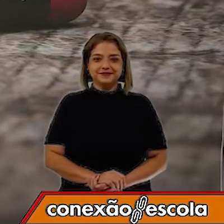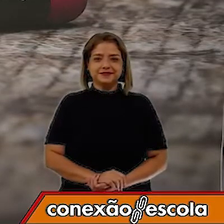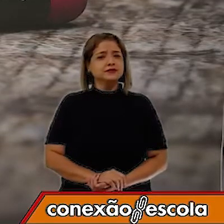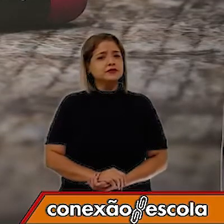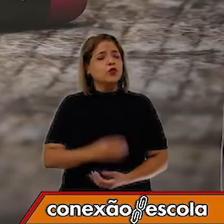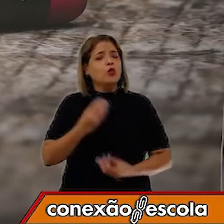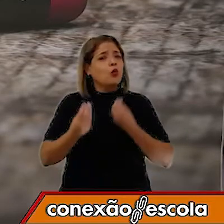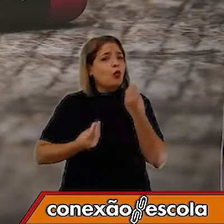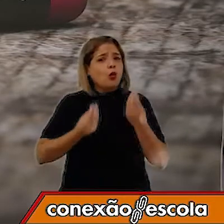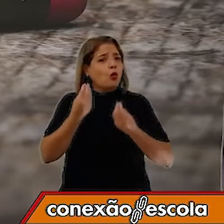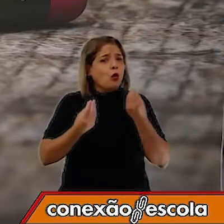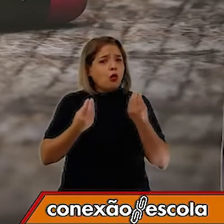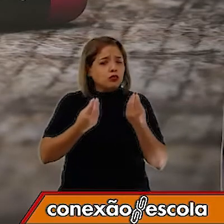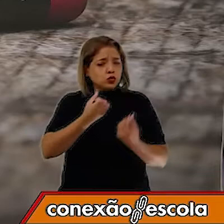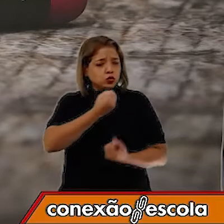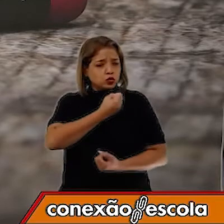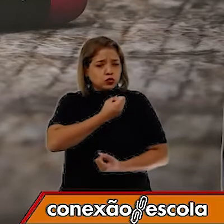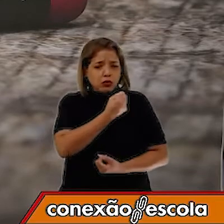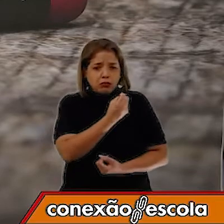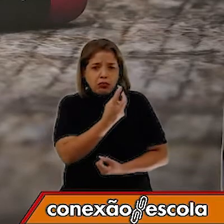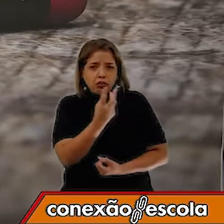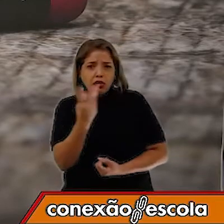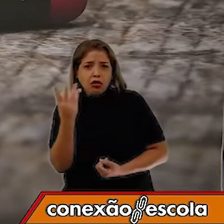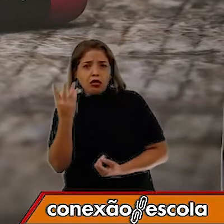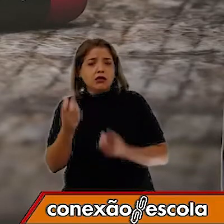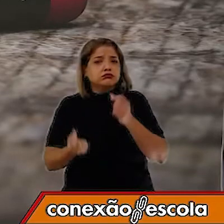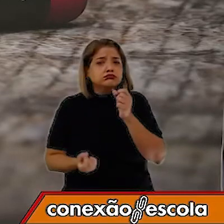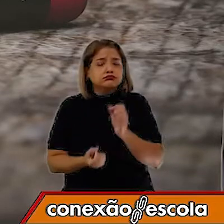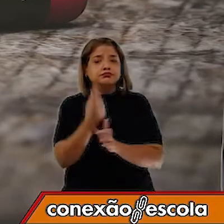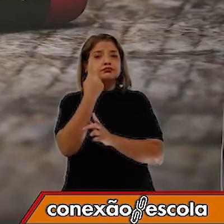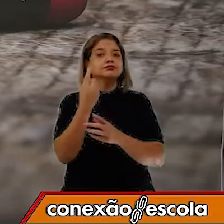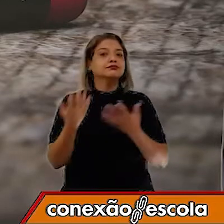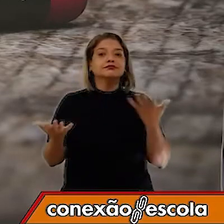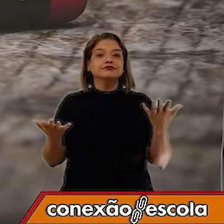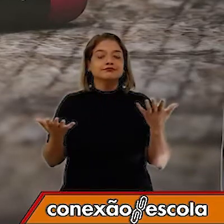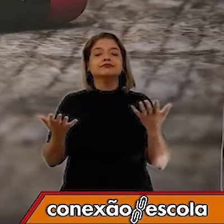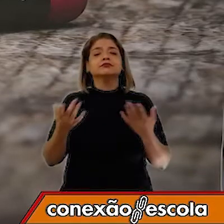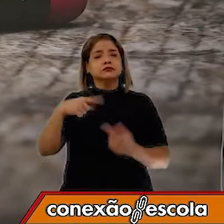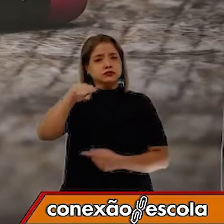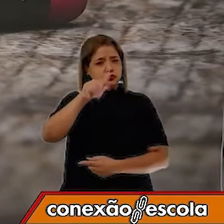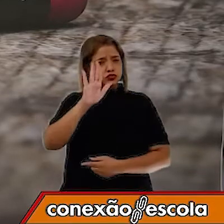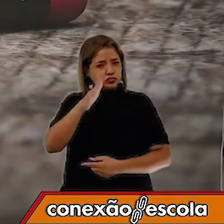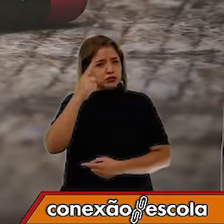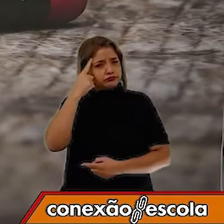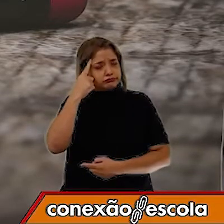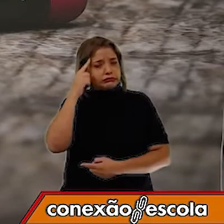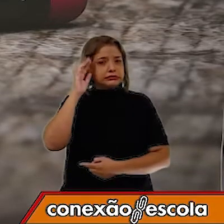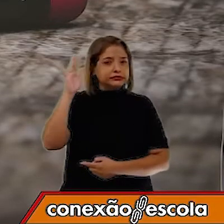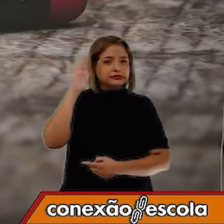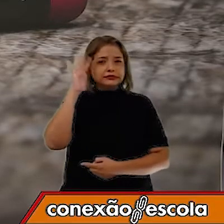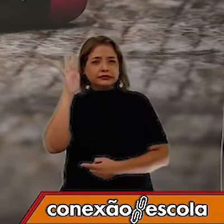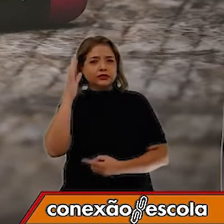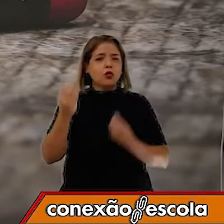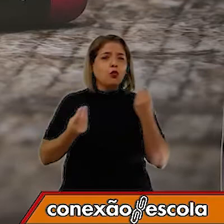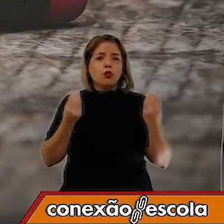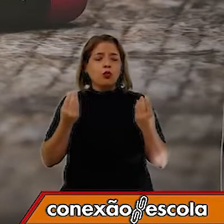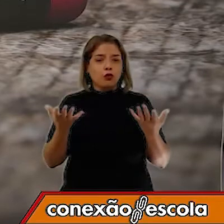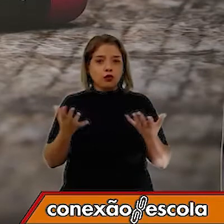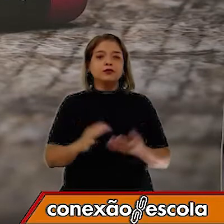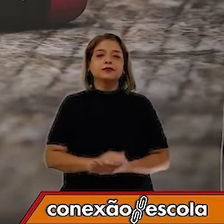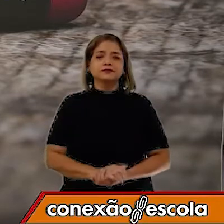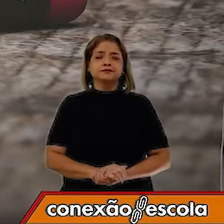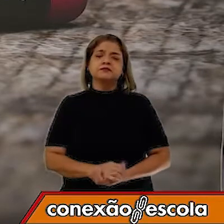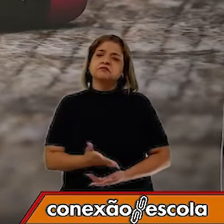Como surgiram os números? Vocês já pararam para pensar sobre esse assunto? Será que foi